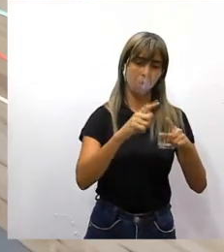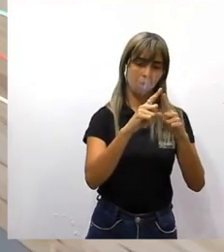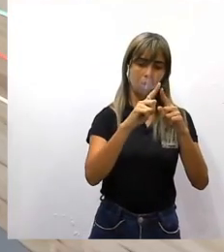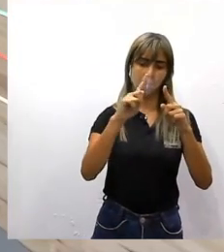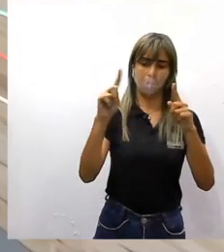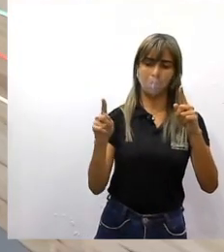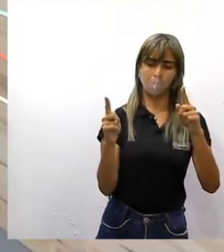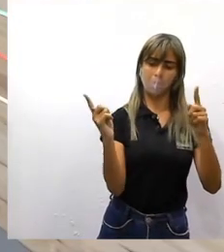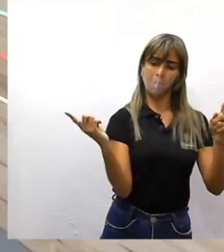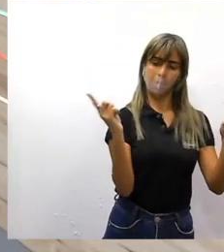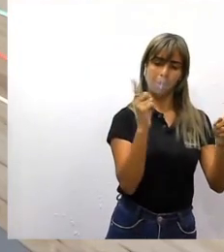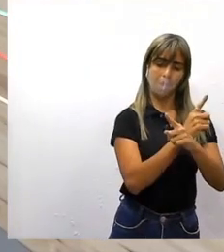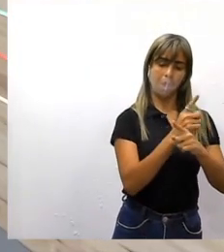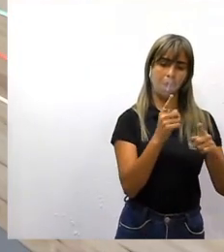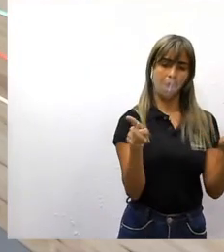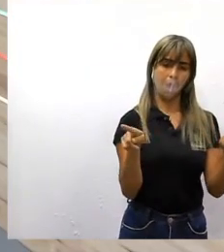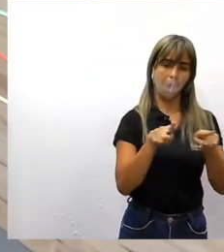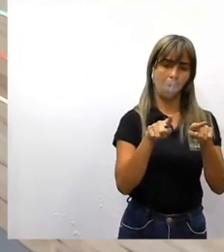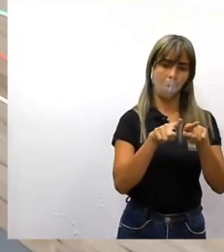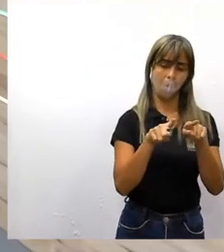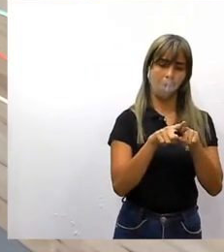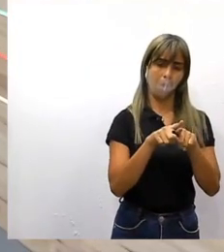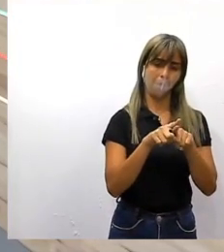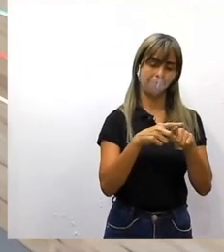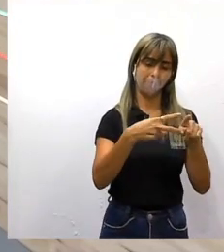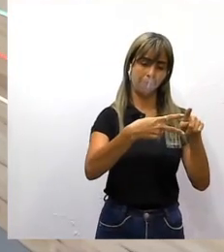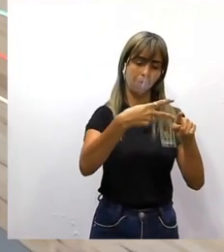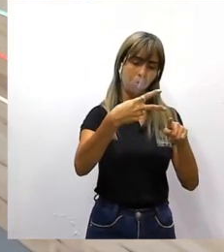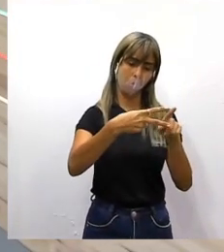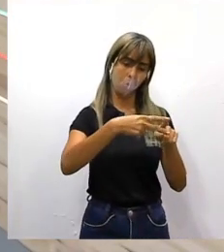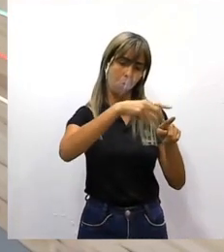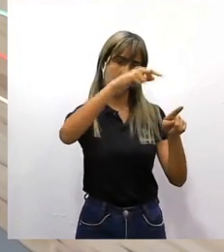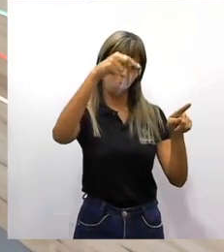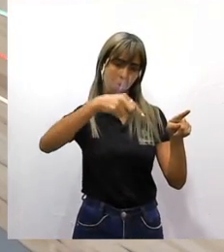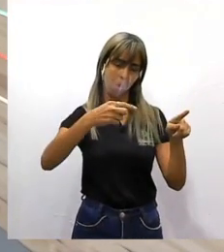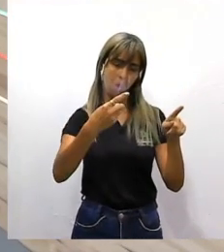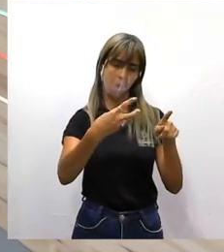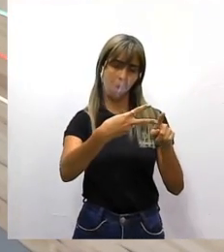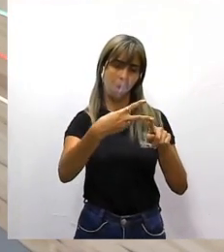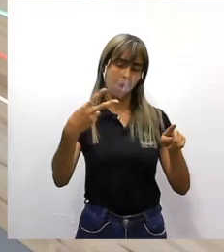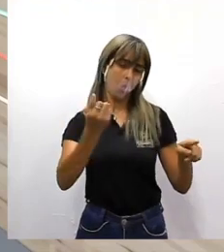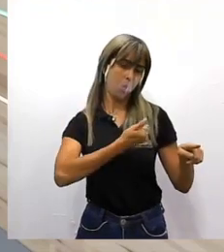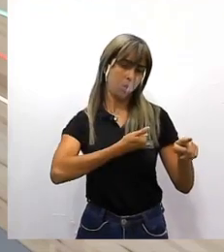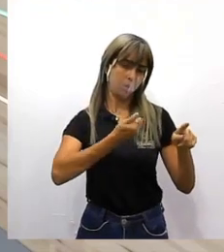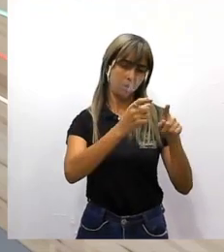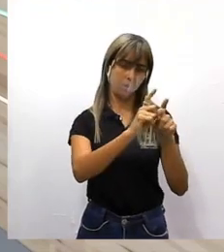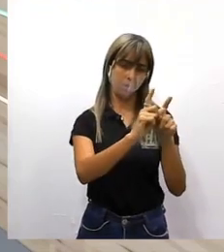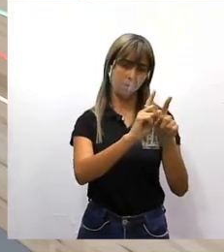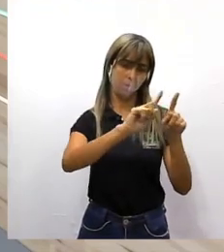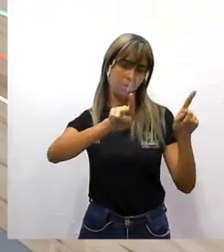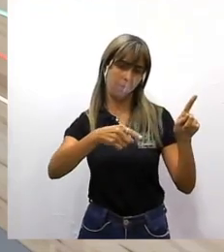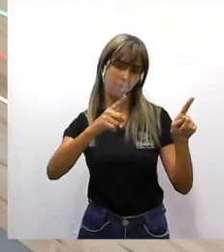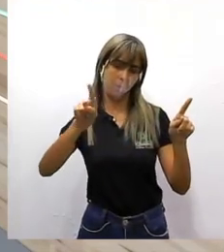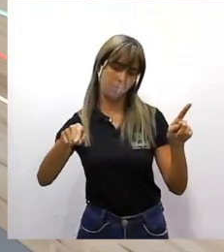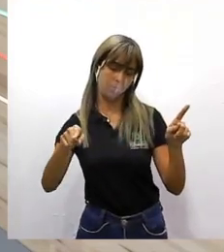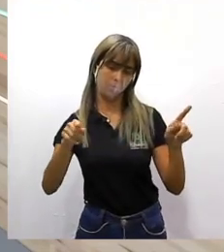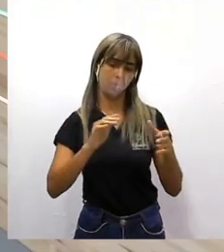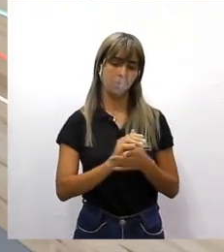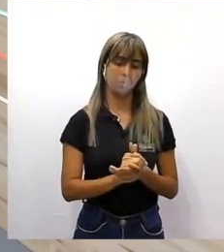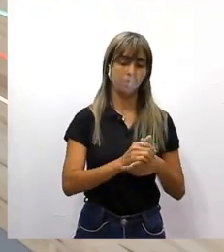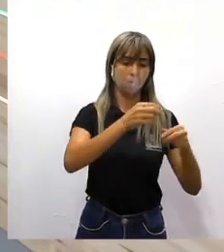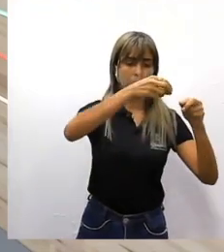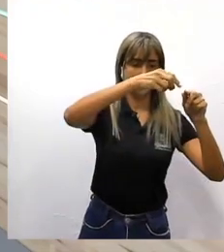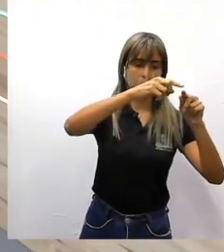que eu tenho que fazer? Igualar as casas. Pula 2 casas, tira a quantidade de casas e preenche do outro lado. Então, se eu ando 2